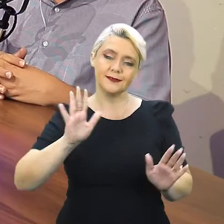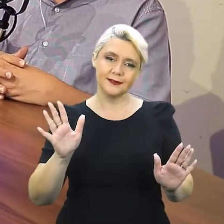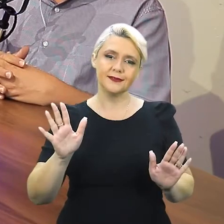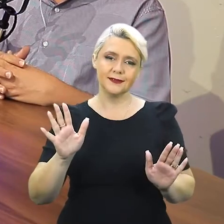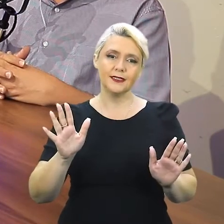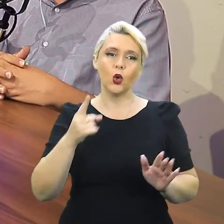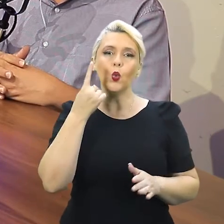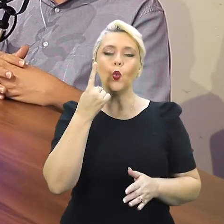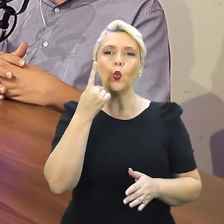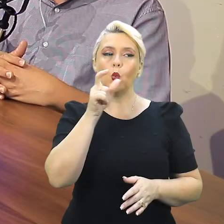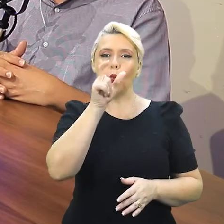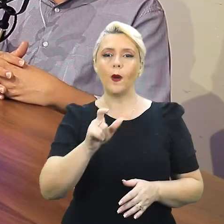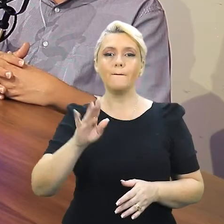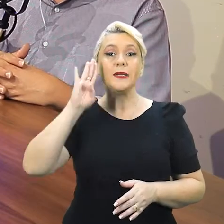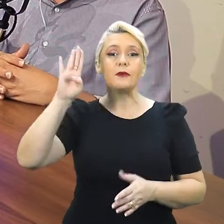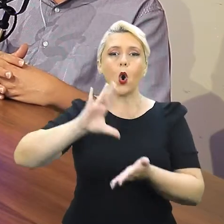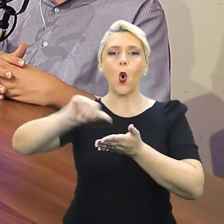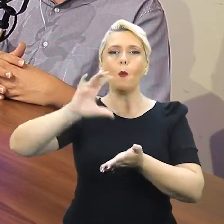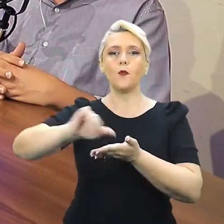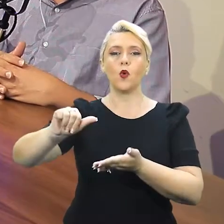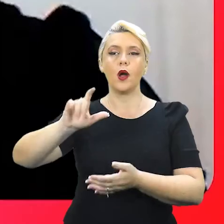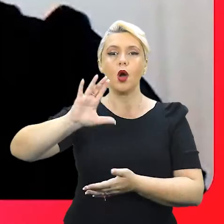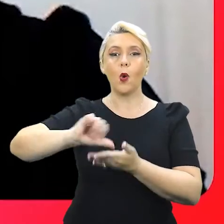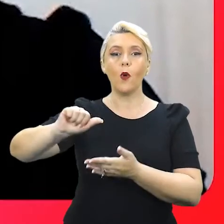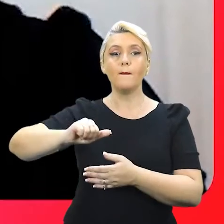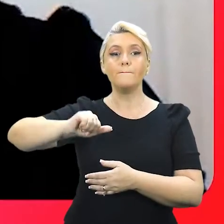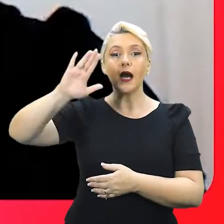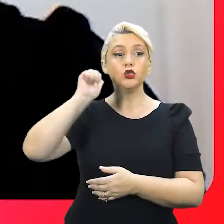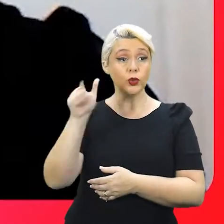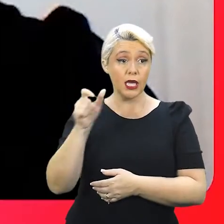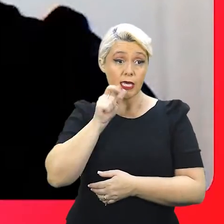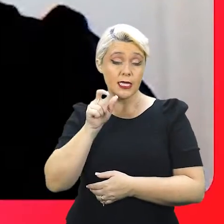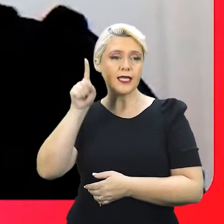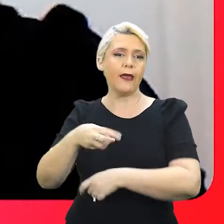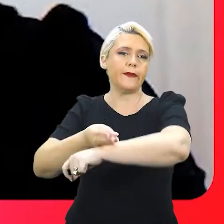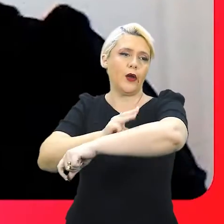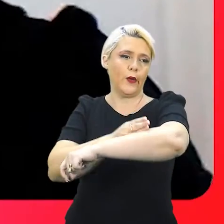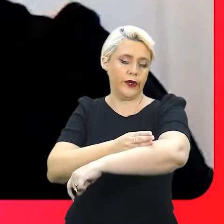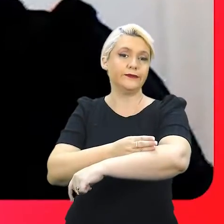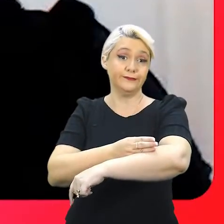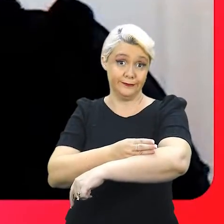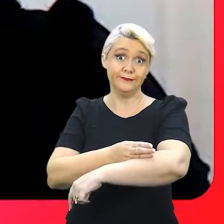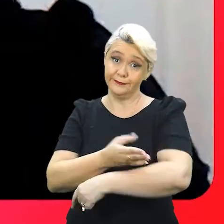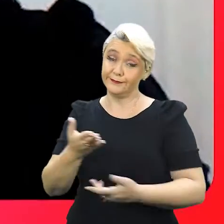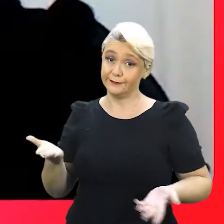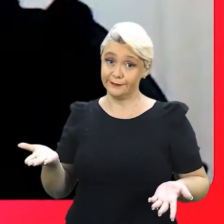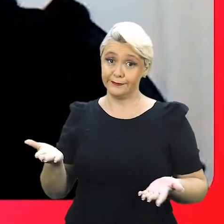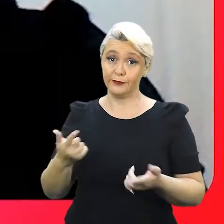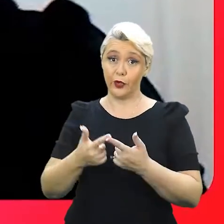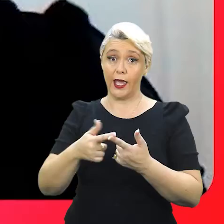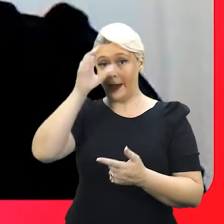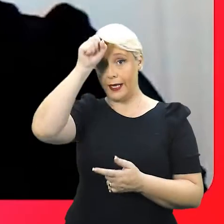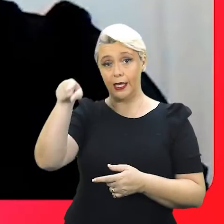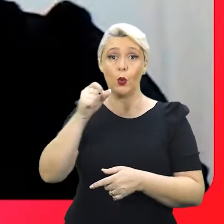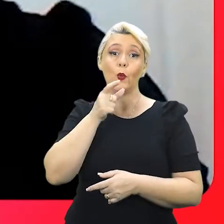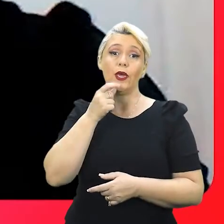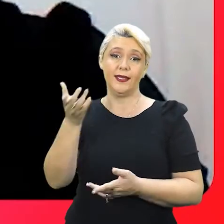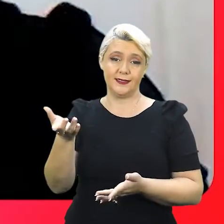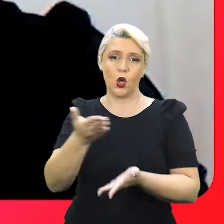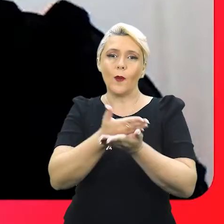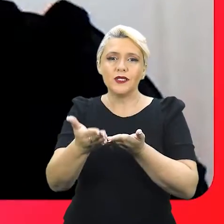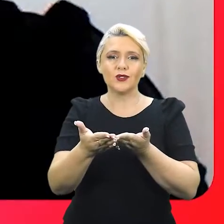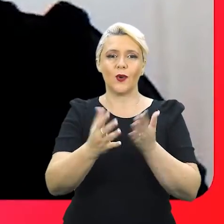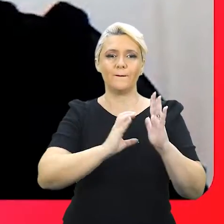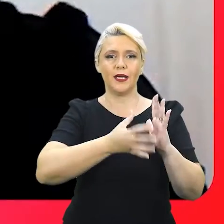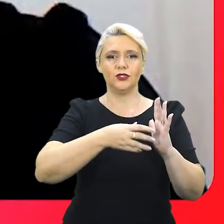e um dos que mais roubou. Só roubou mais do que ele o Marconi Perillo, que inclusive cria dele, né? Começou